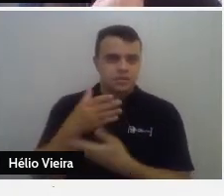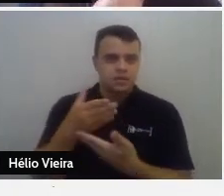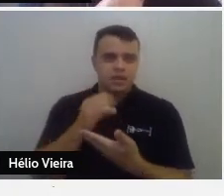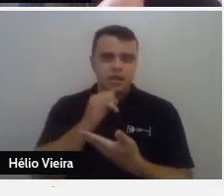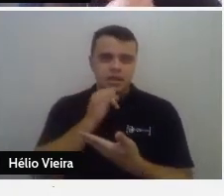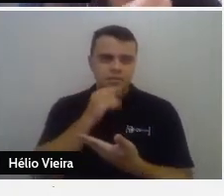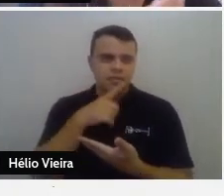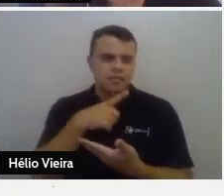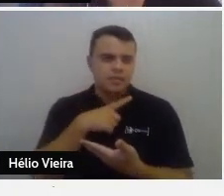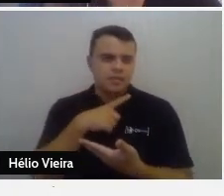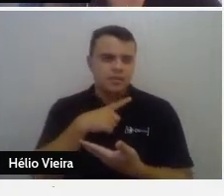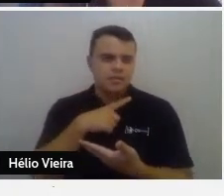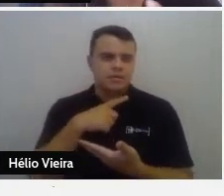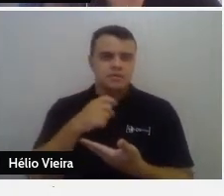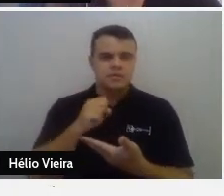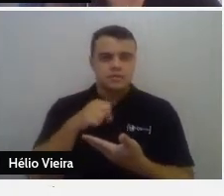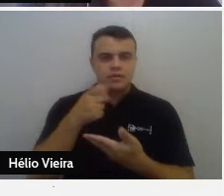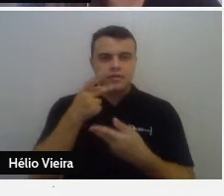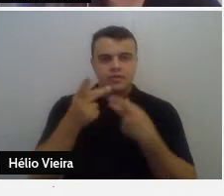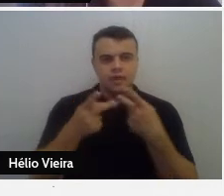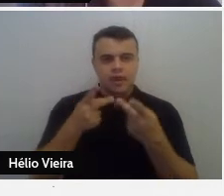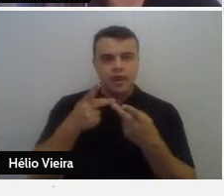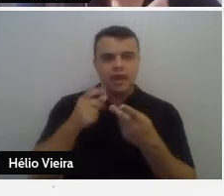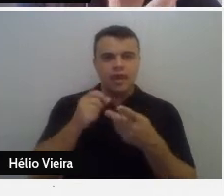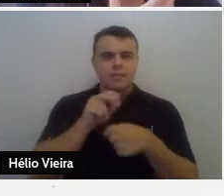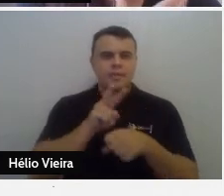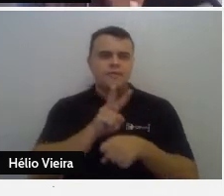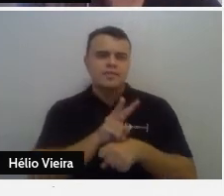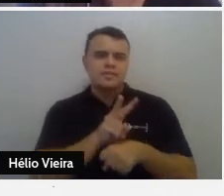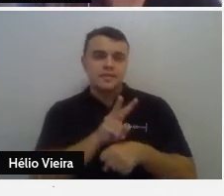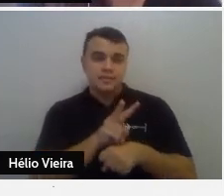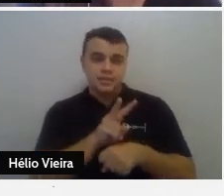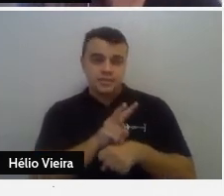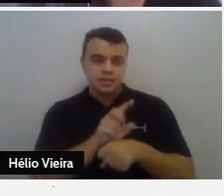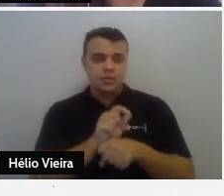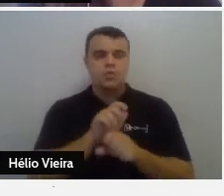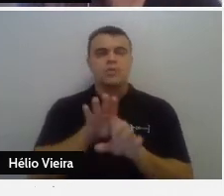ali vai falar um pouquinho da preservação e